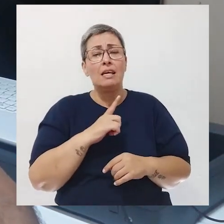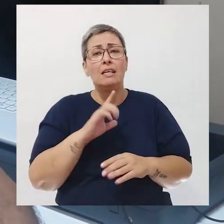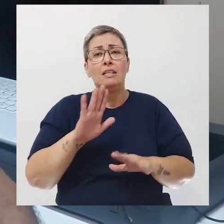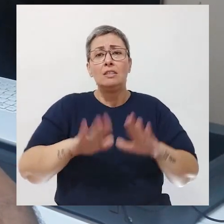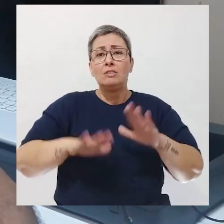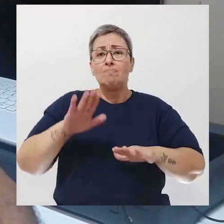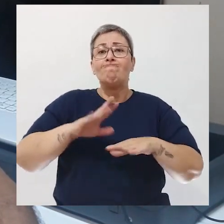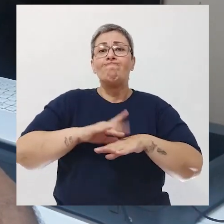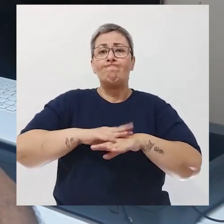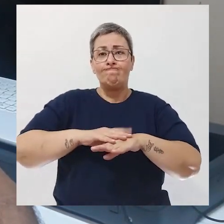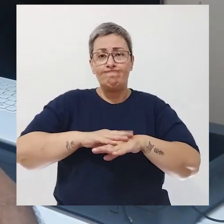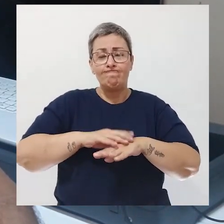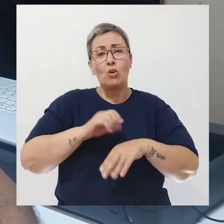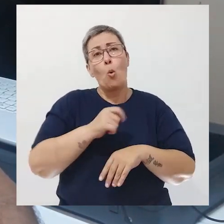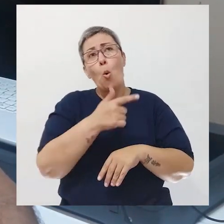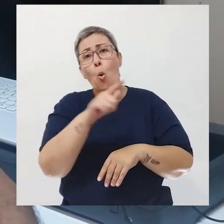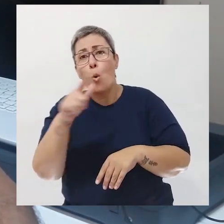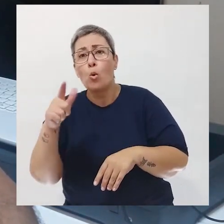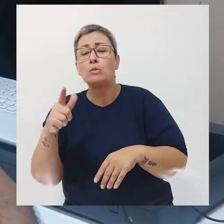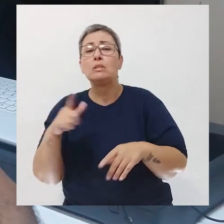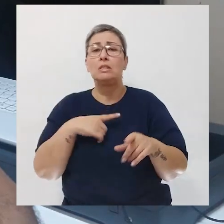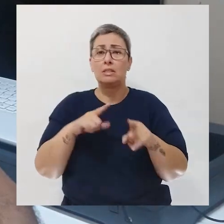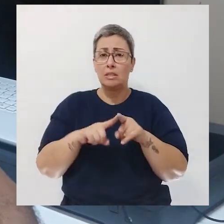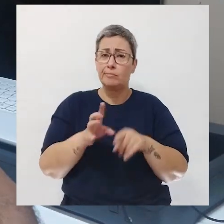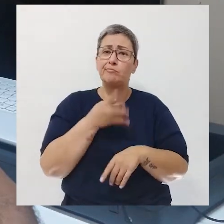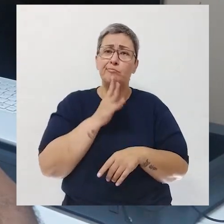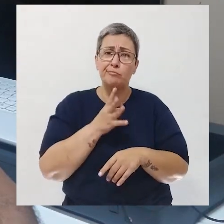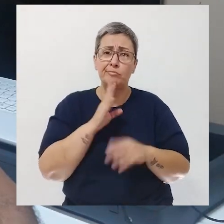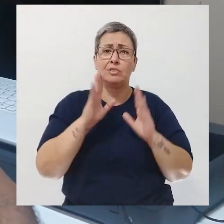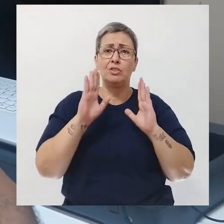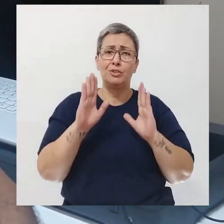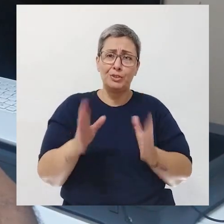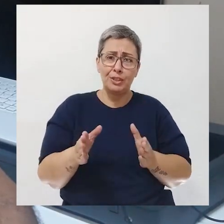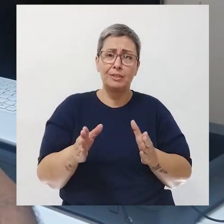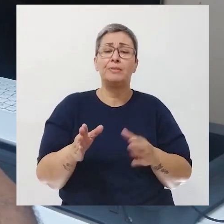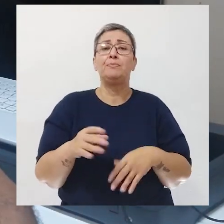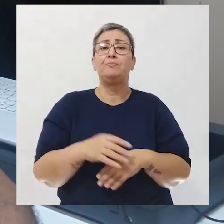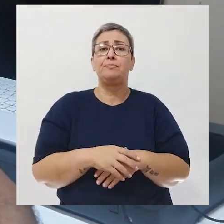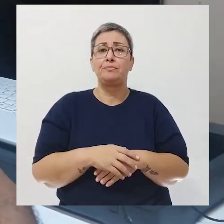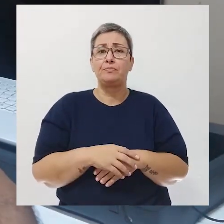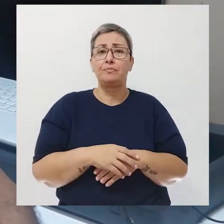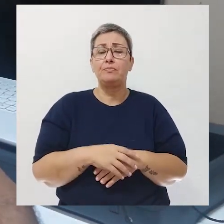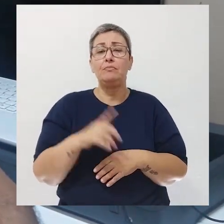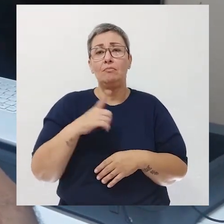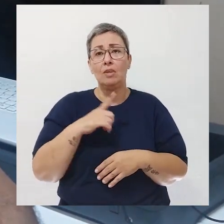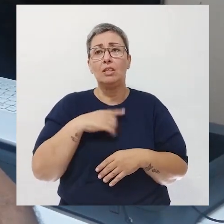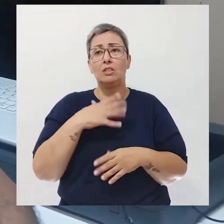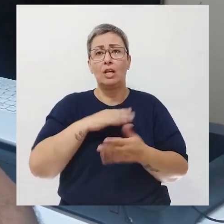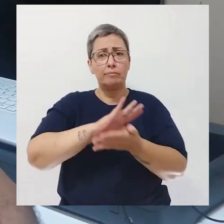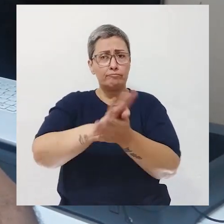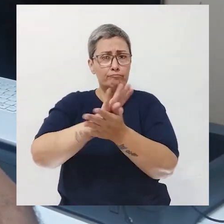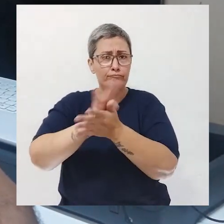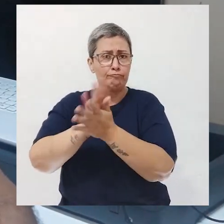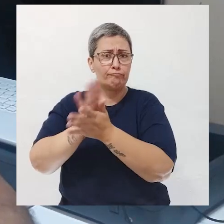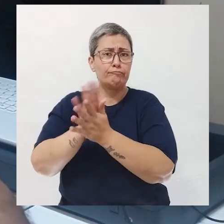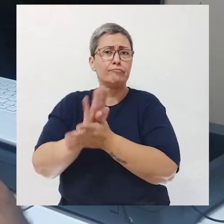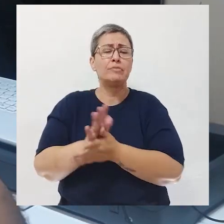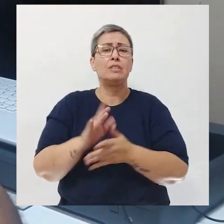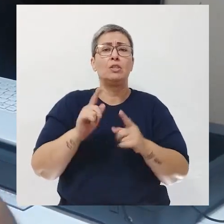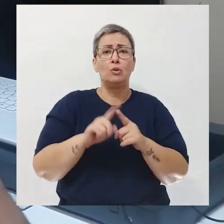Existem algumas doenças, outras doenças que a gente conhece, que já combatemos